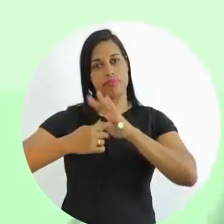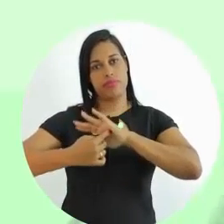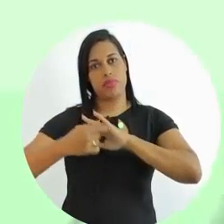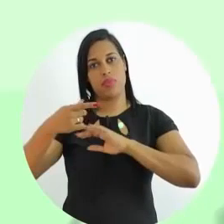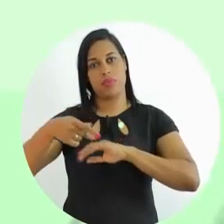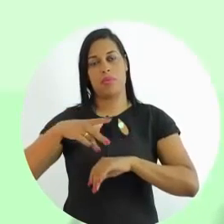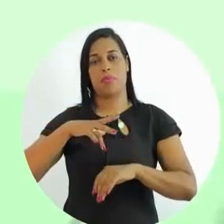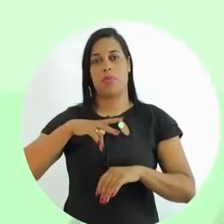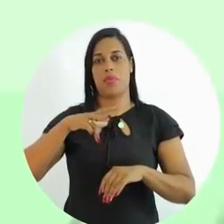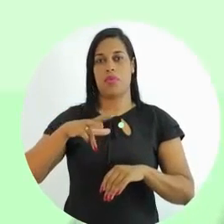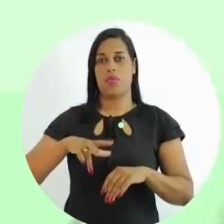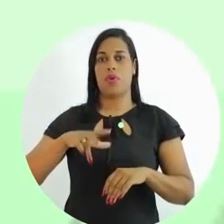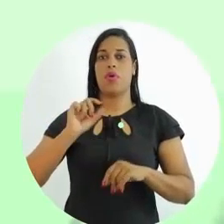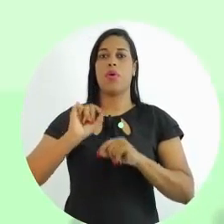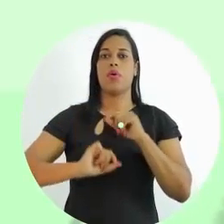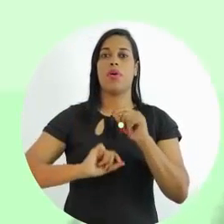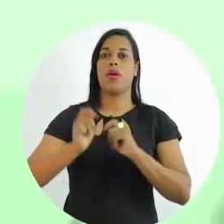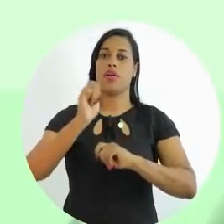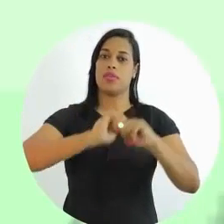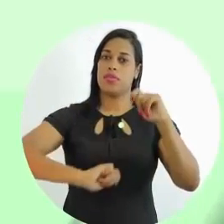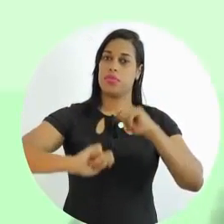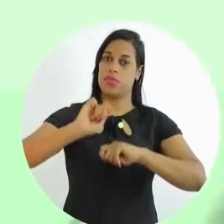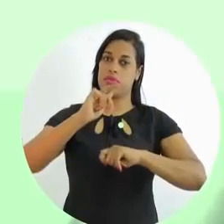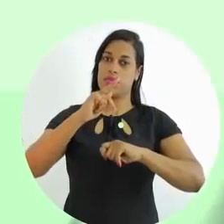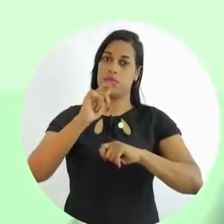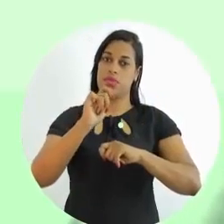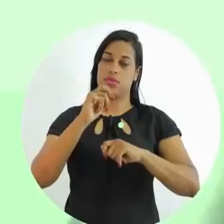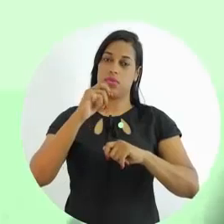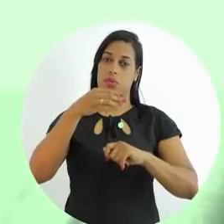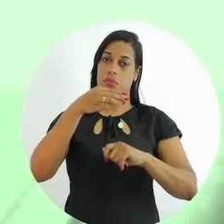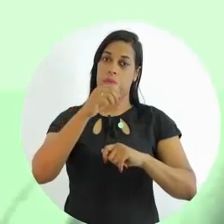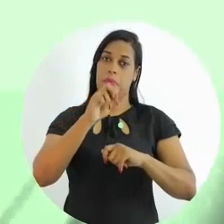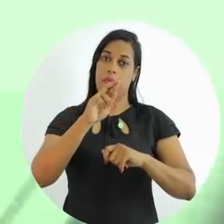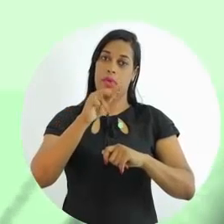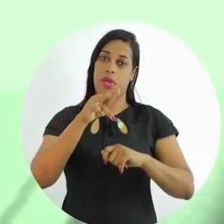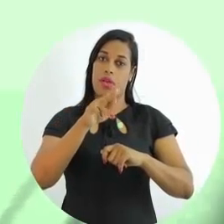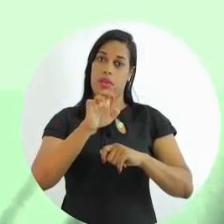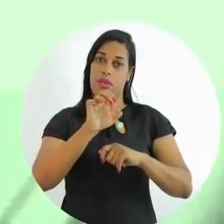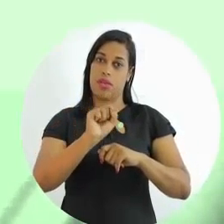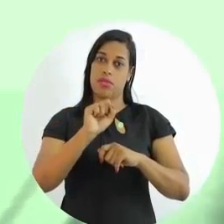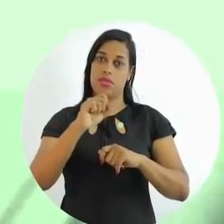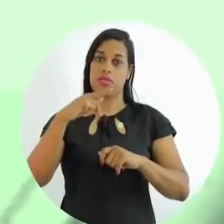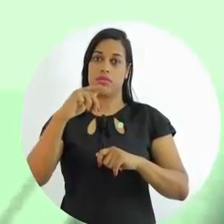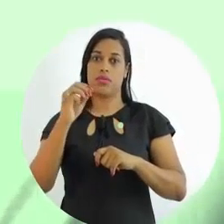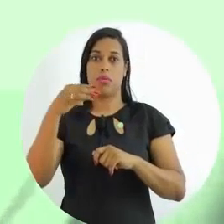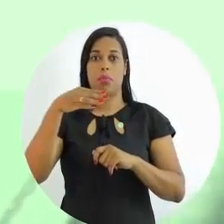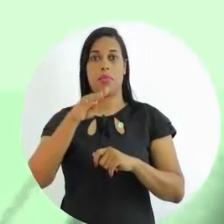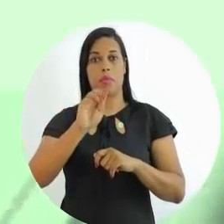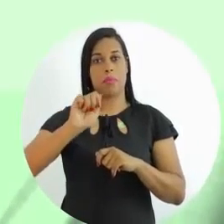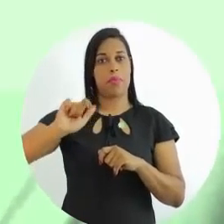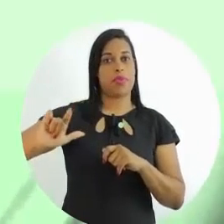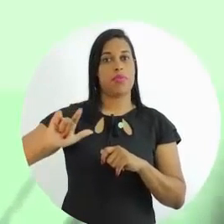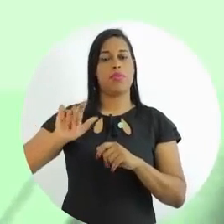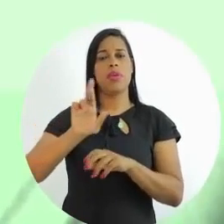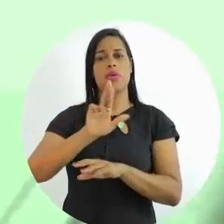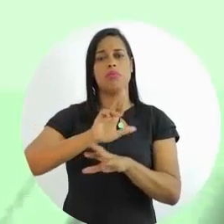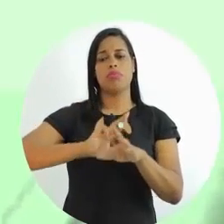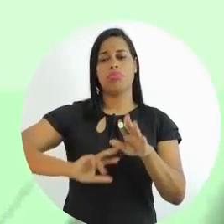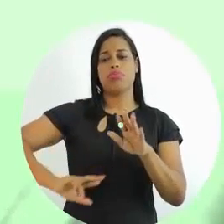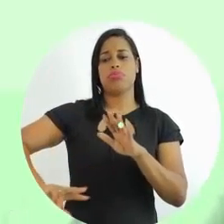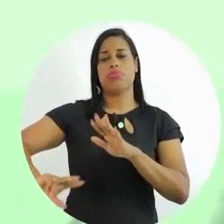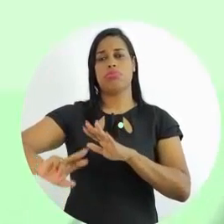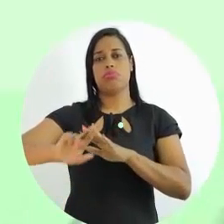em Portugal, que é a administração do Marquês de Pombal, que implementa uma série de